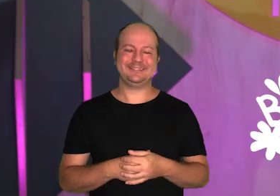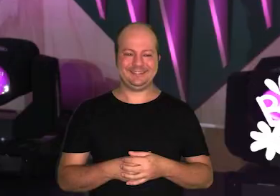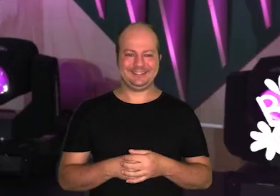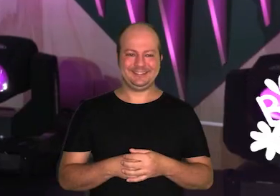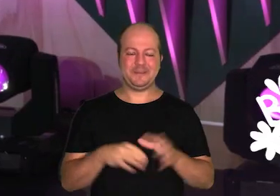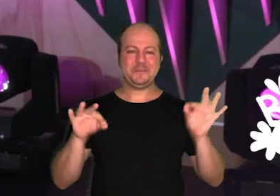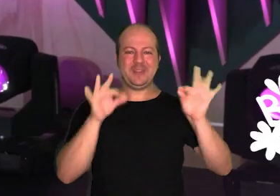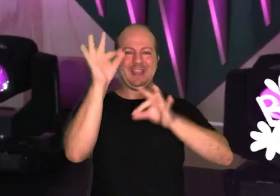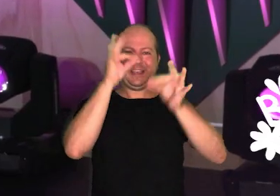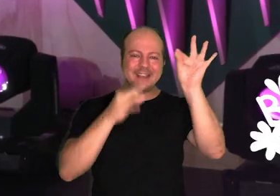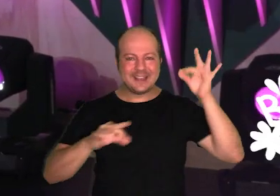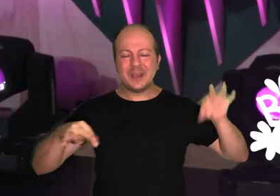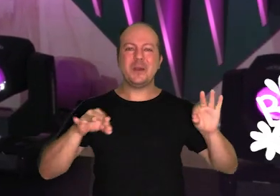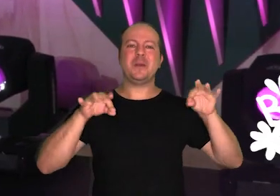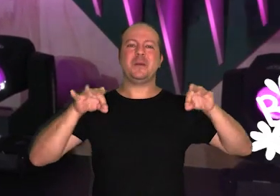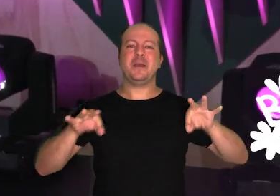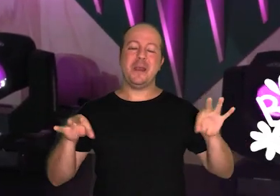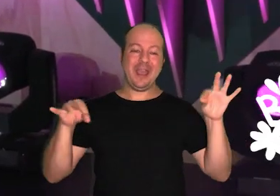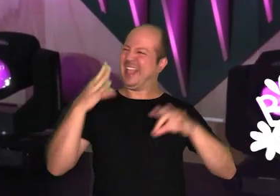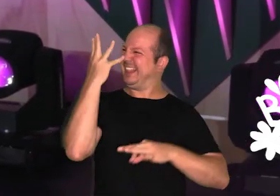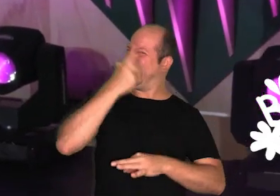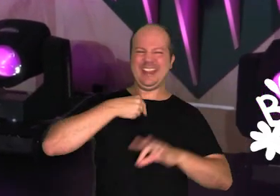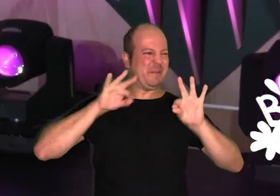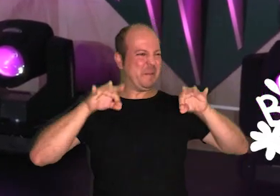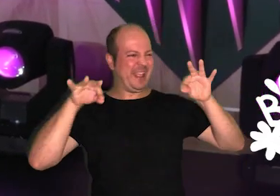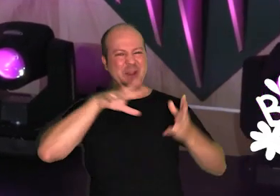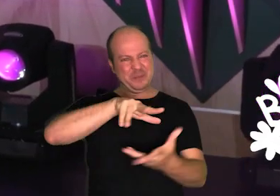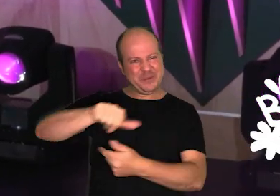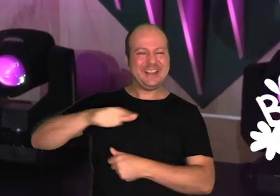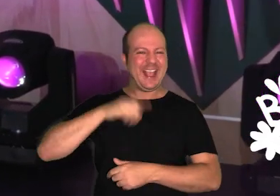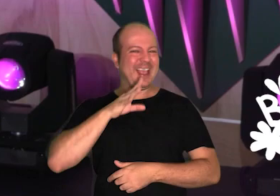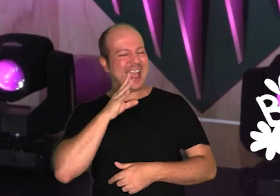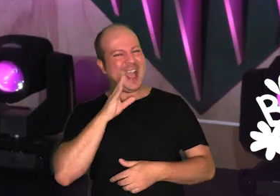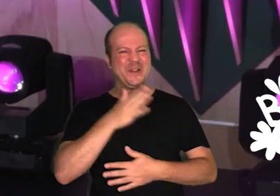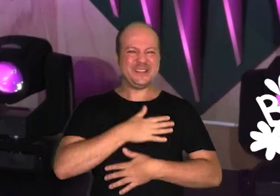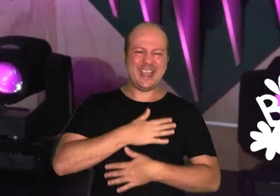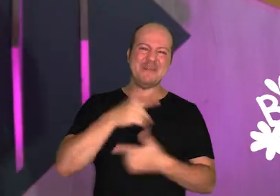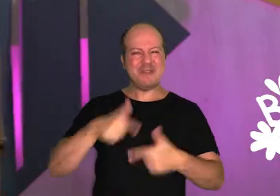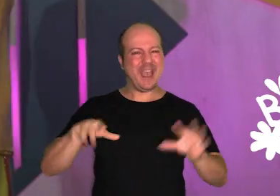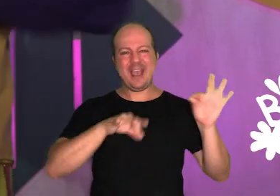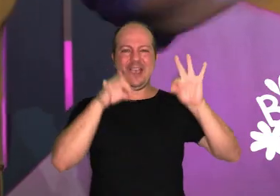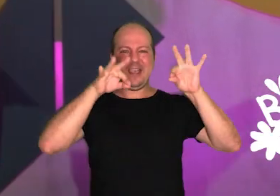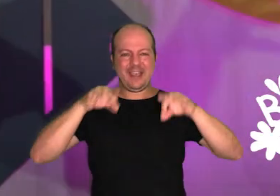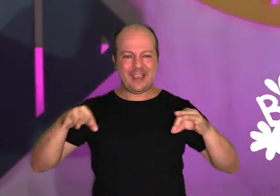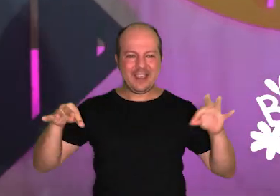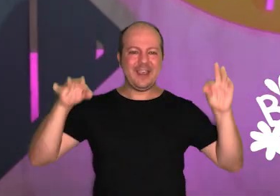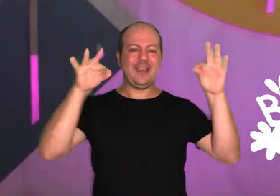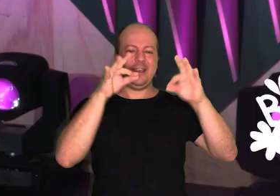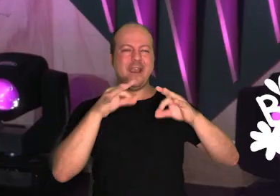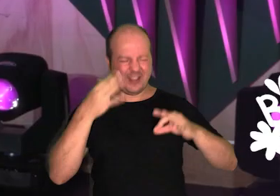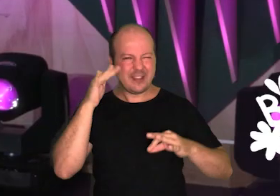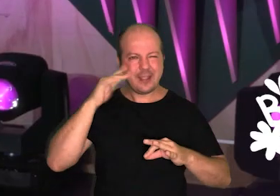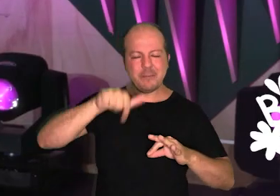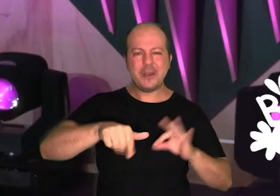duas borboletas só pra dar uma relaxada agora. Pra dizer, nossa, tem mais borboleta no mundo. Ai, que legal, elas vivem mais que 24 horas. Depois vocês vão entender